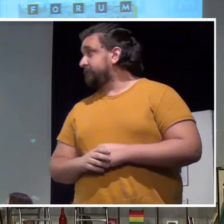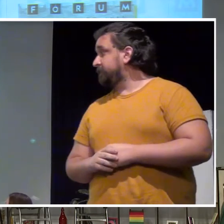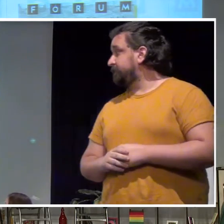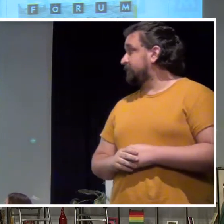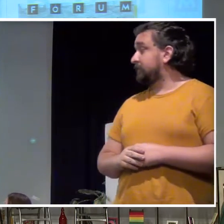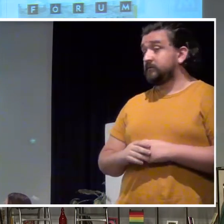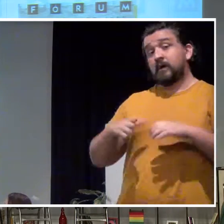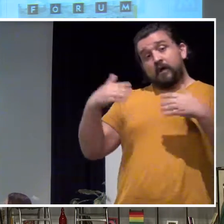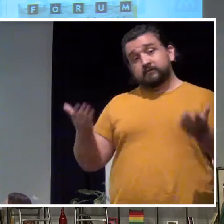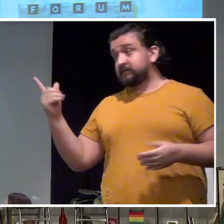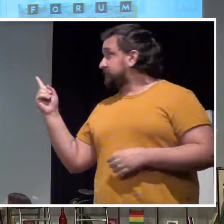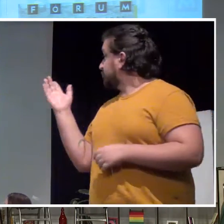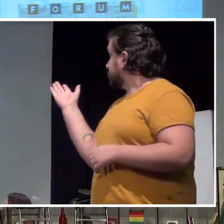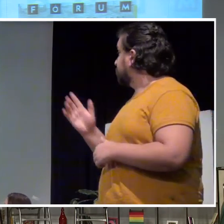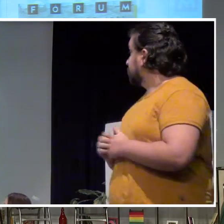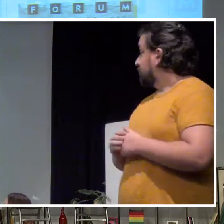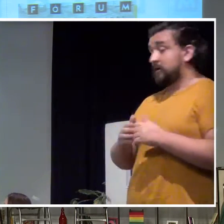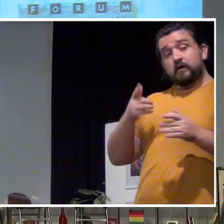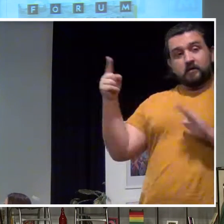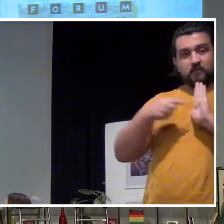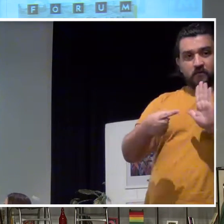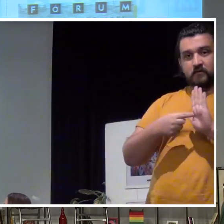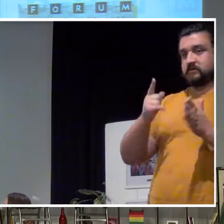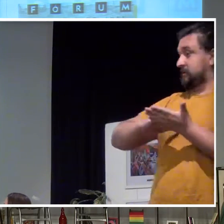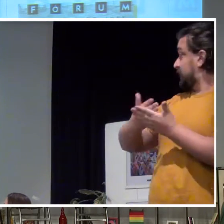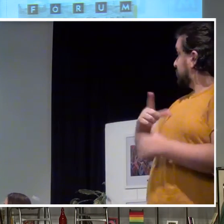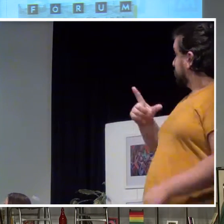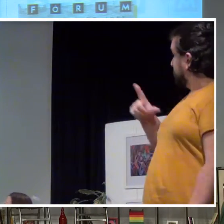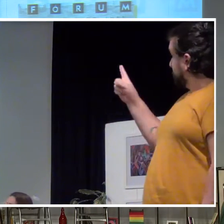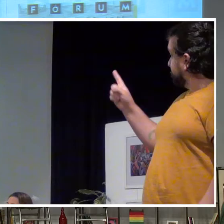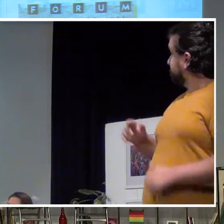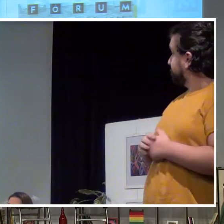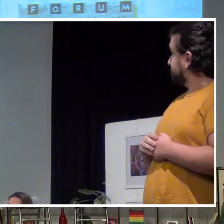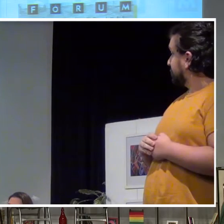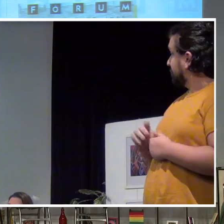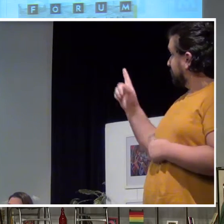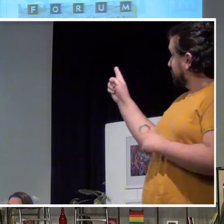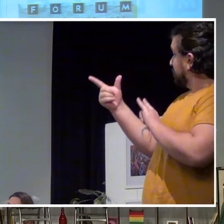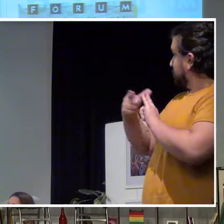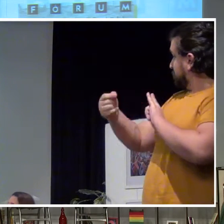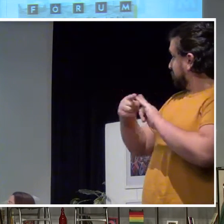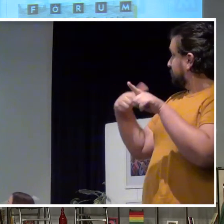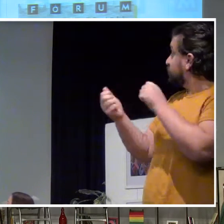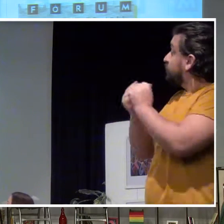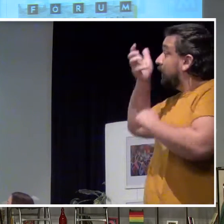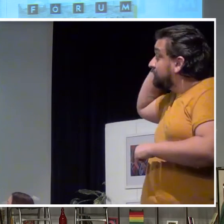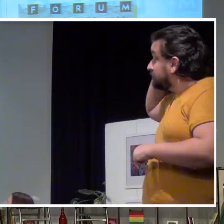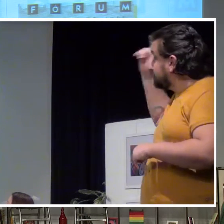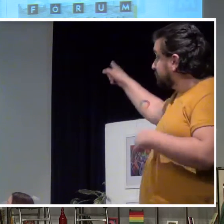E assim se deu o processo de... Ali tem uma intérprete do DESU, o Áulio